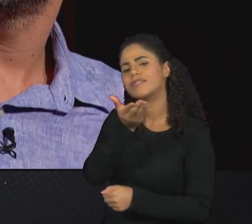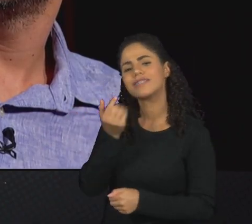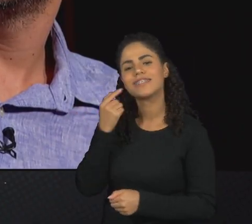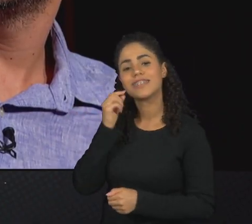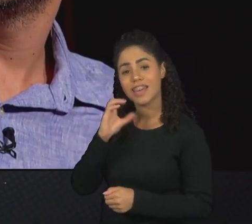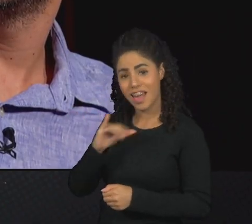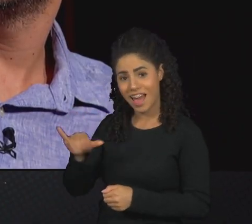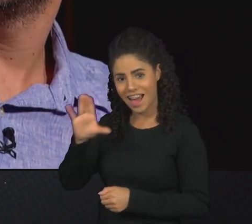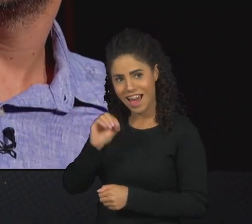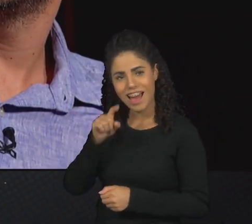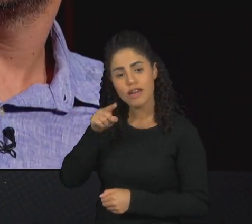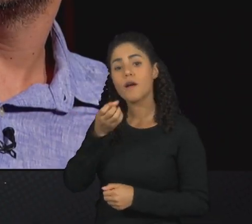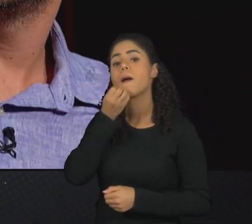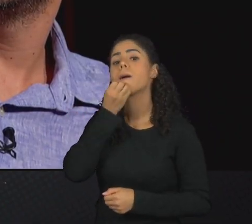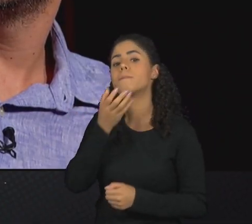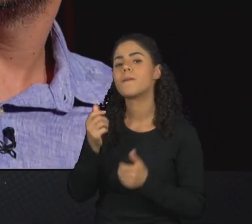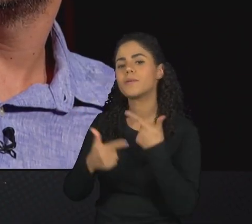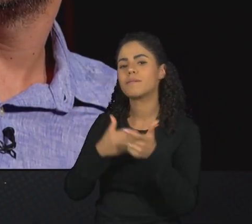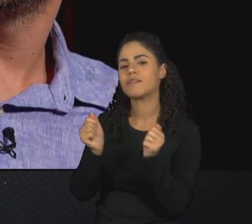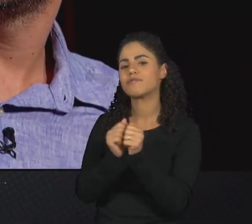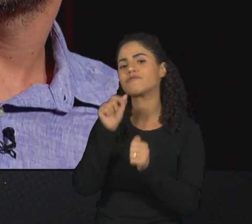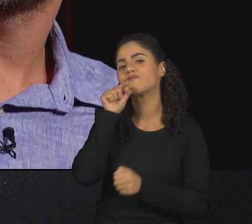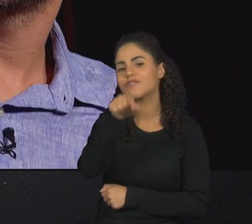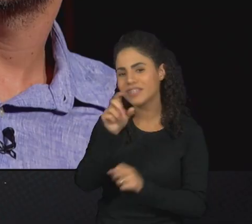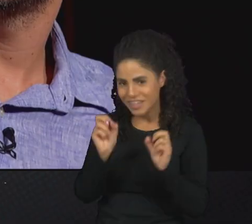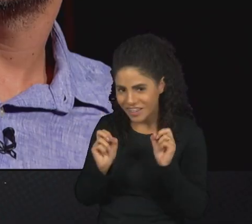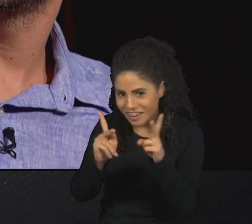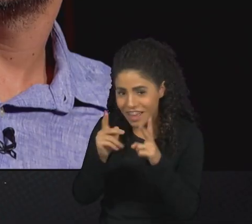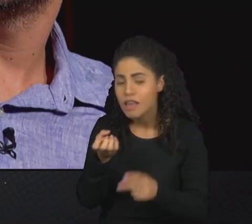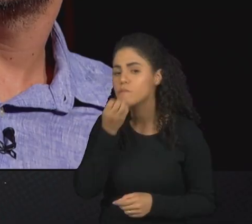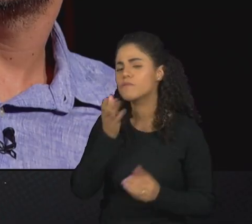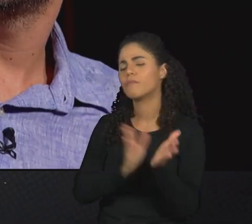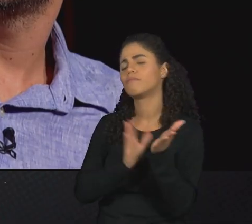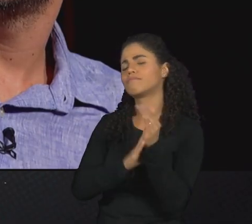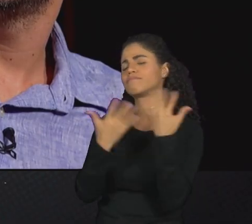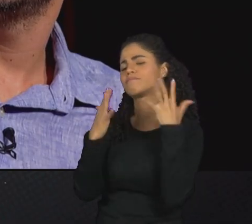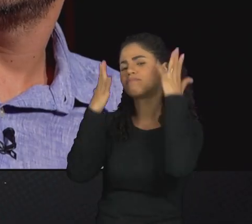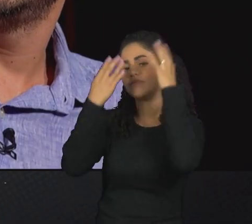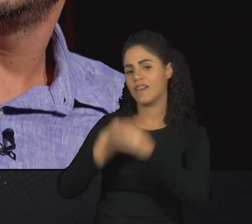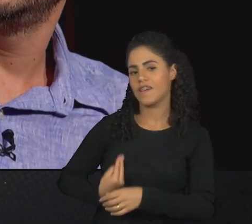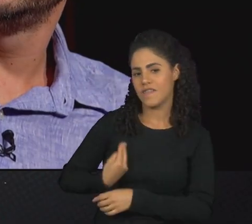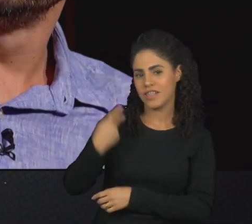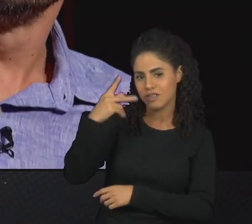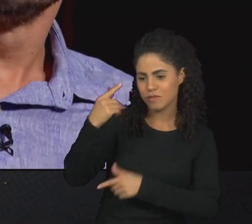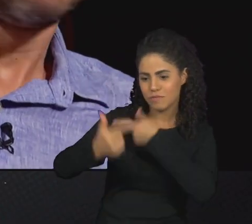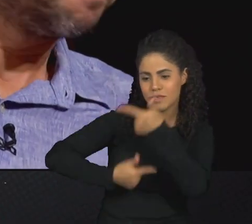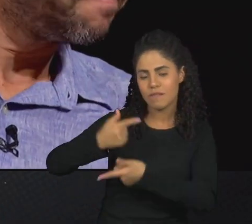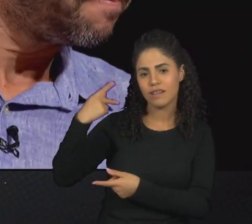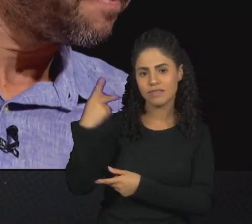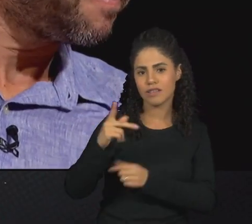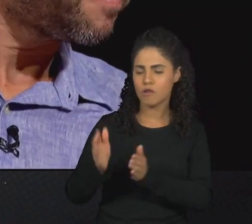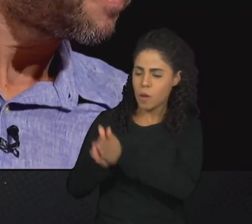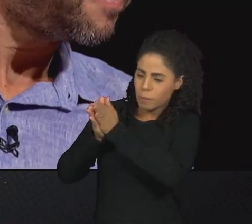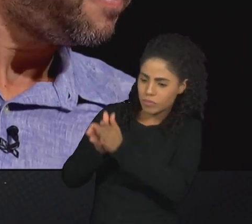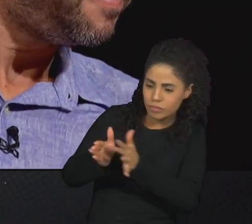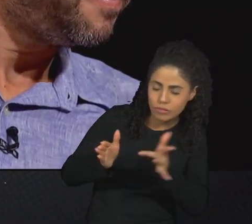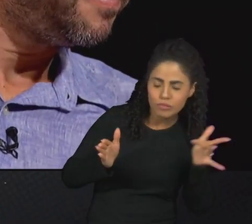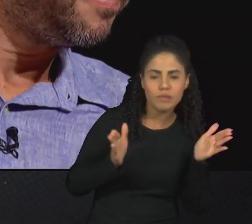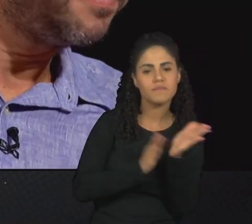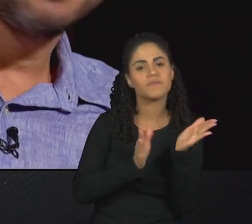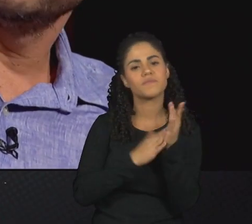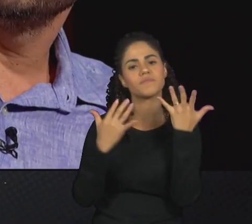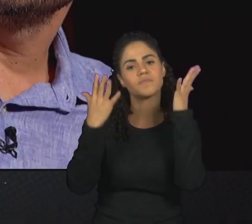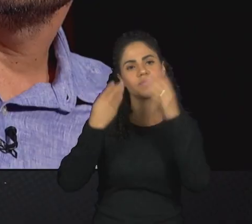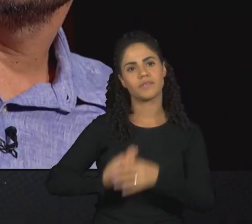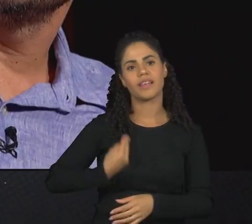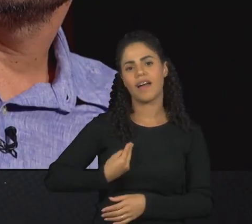Viu, Caio? É bom contracenar com você. É bom ter você em cena. Parabéns pelo seu trabalho, pela sua trajetória e pela sua